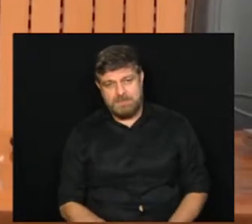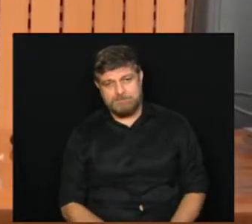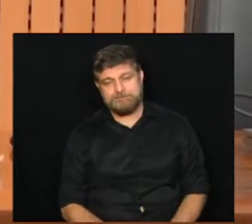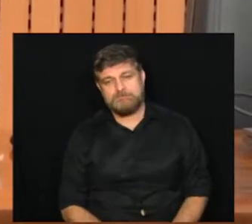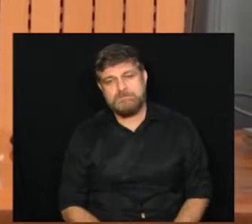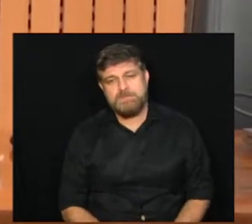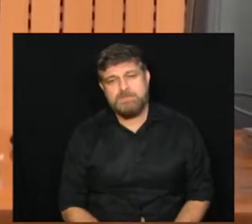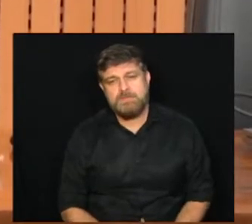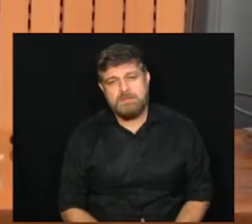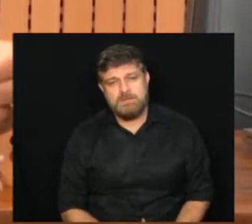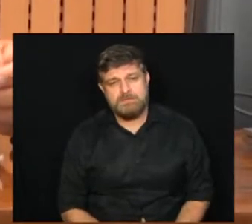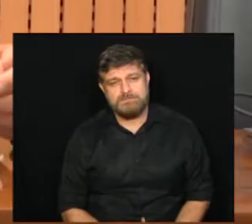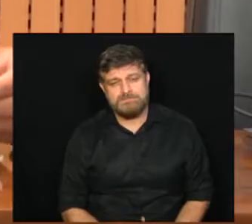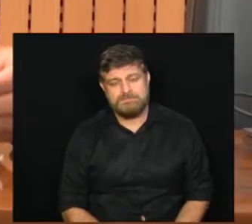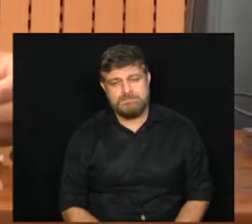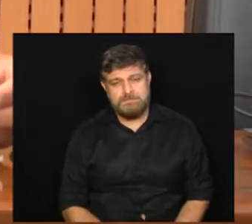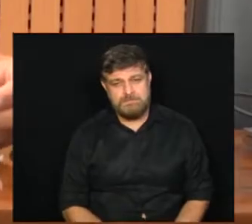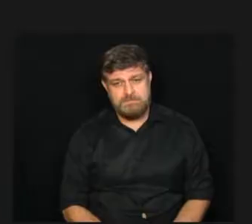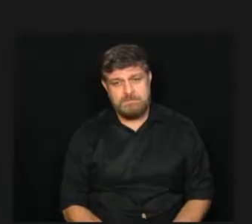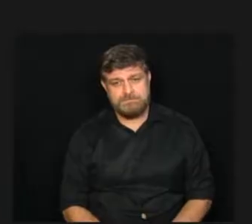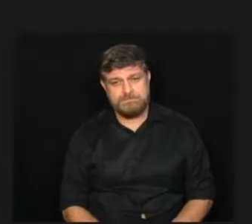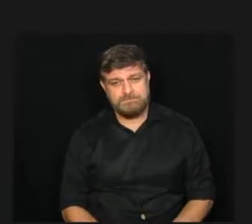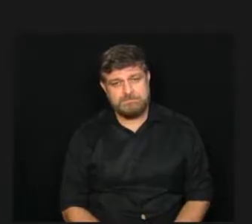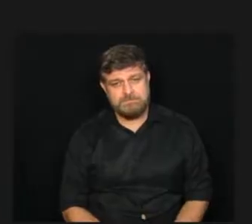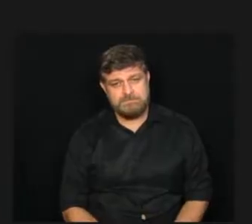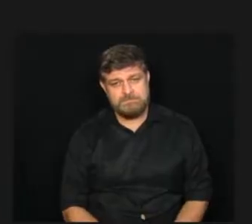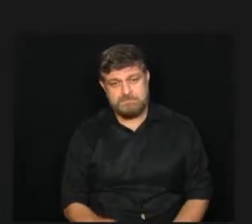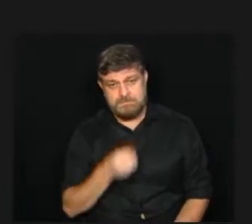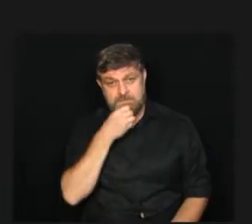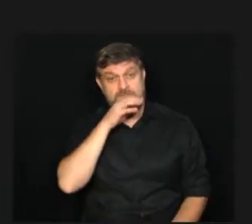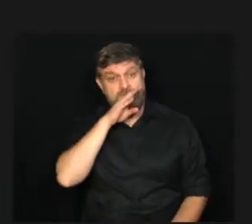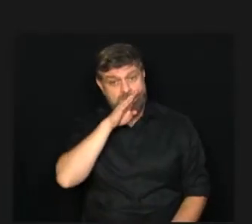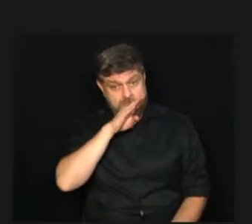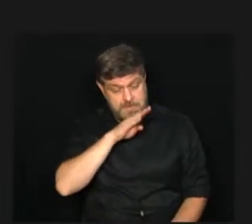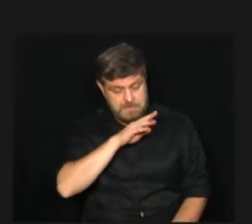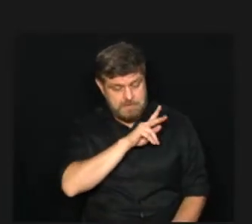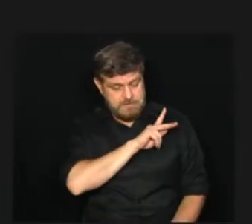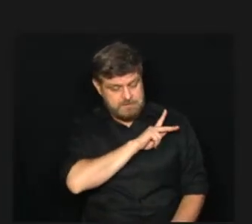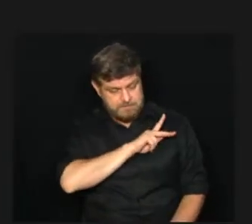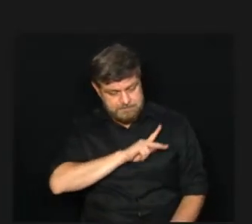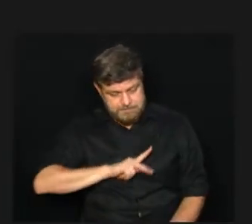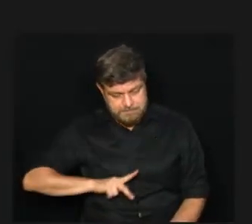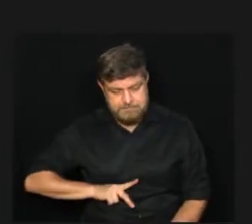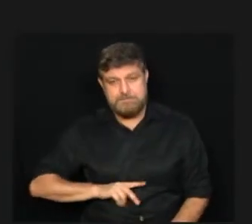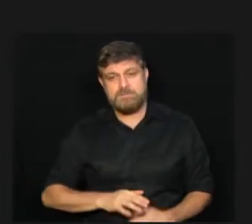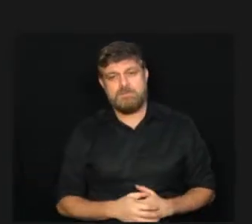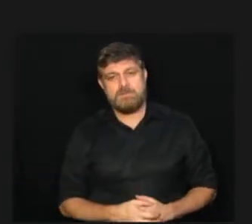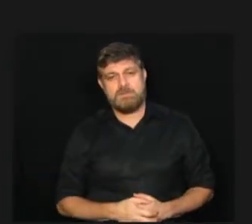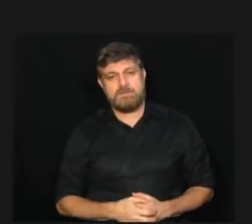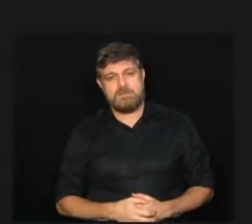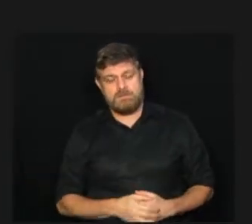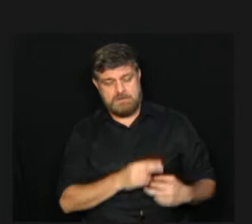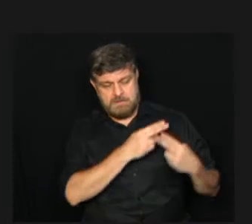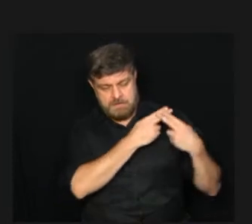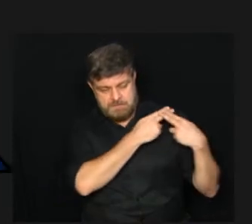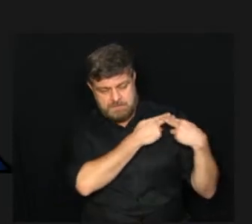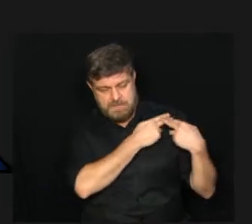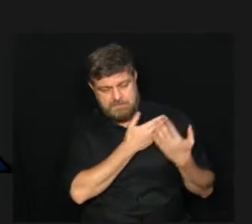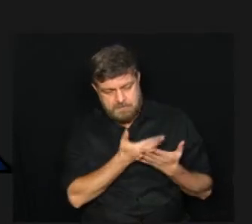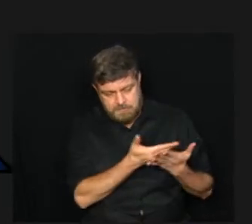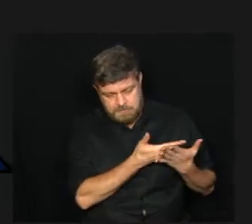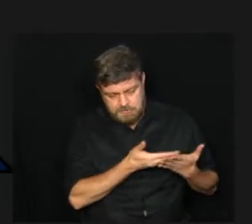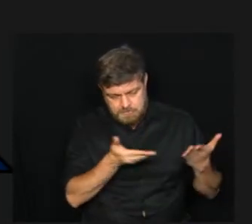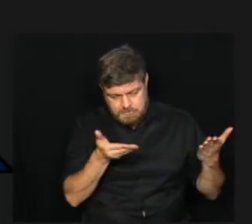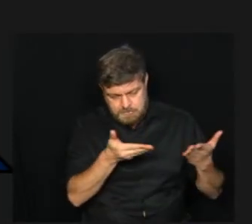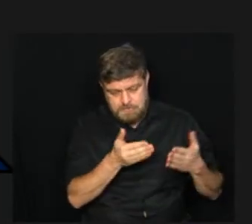requerimento. Vereador. Boa tarde, presidente Cecílio, presidente dessa comissão, ao